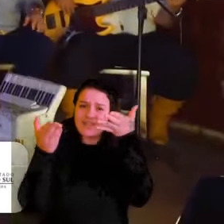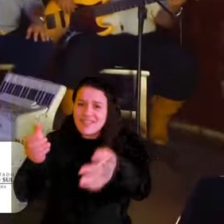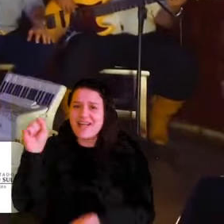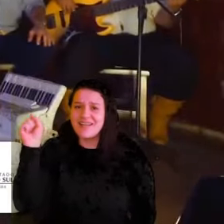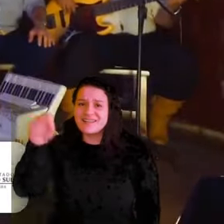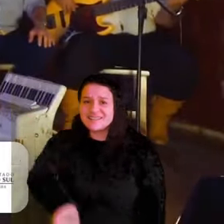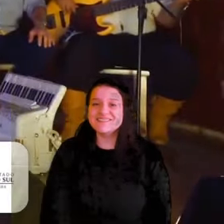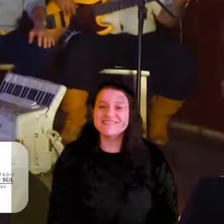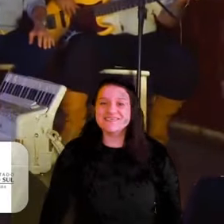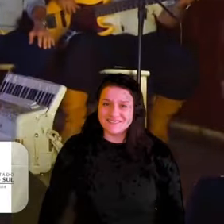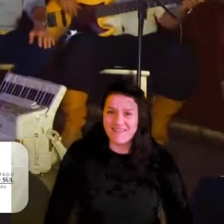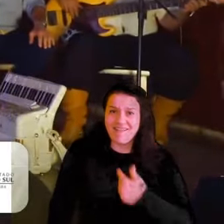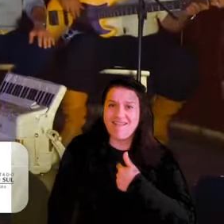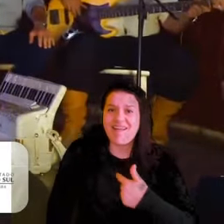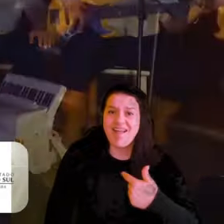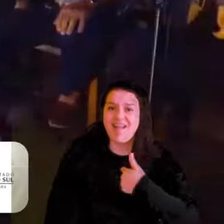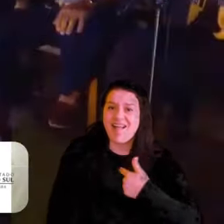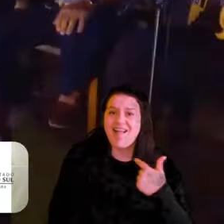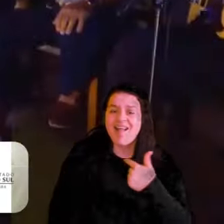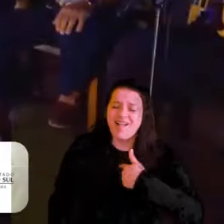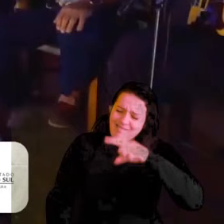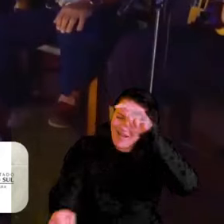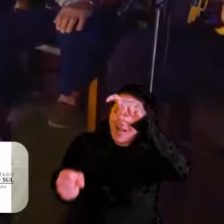Eu ainda volto lá,